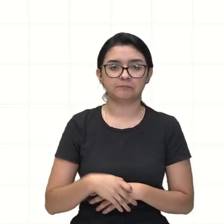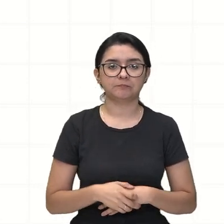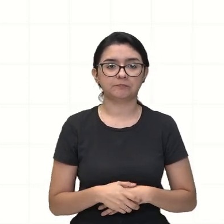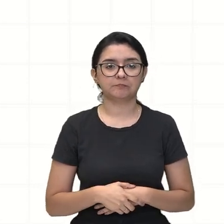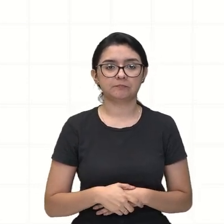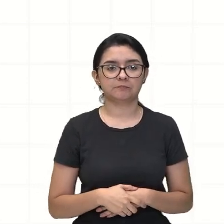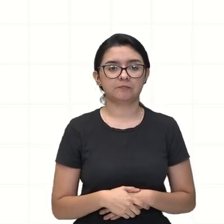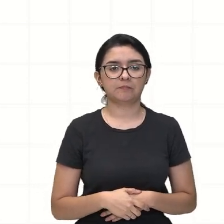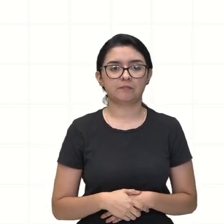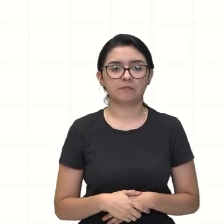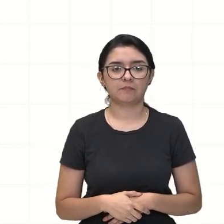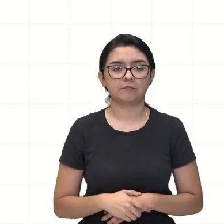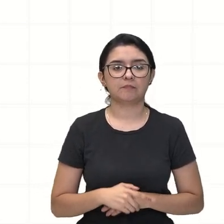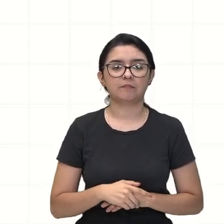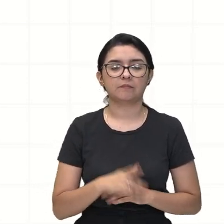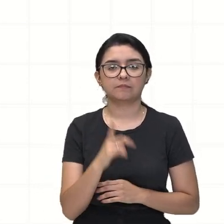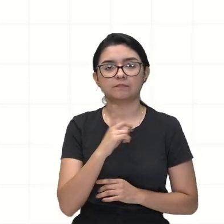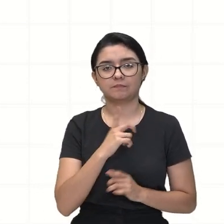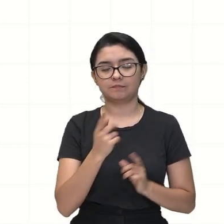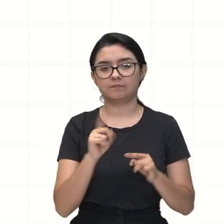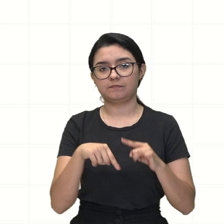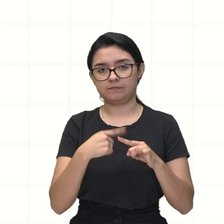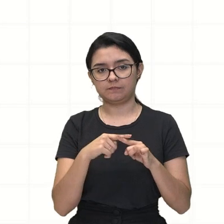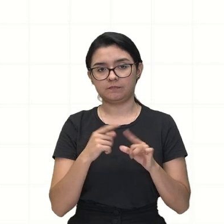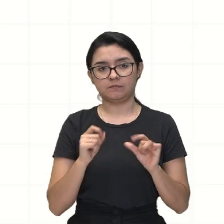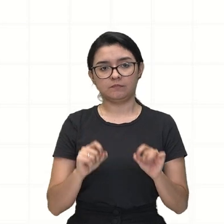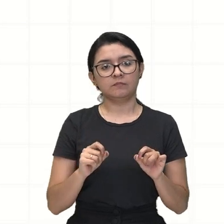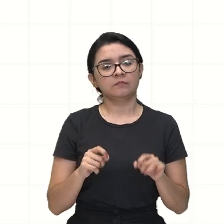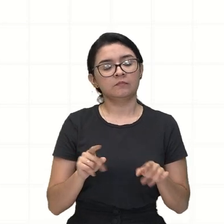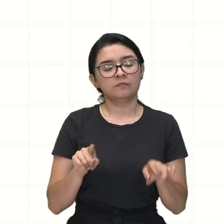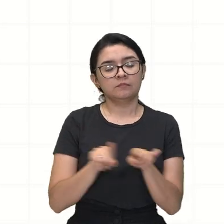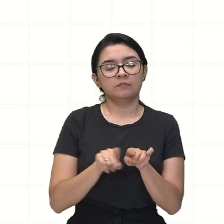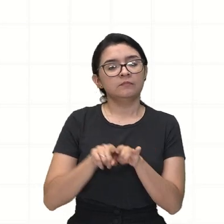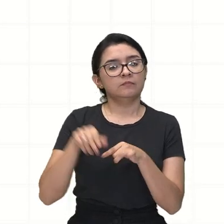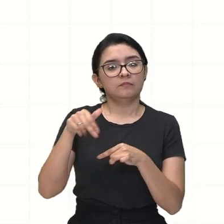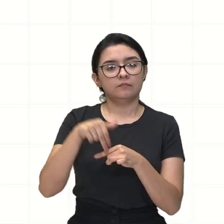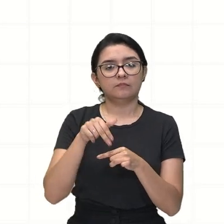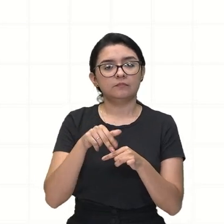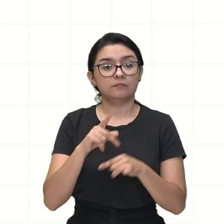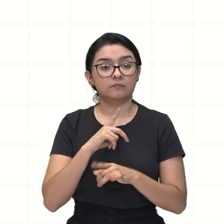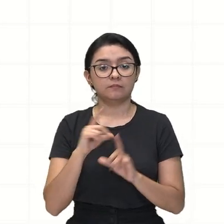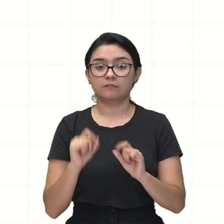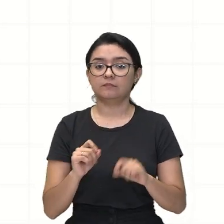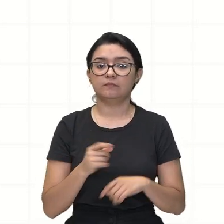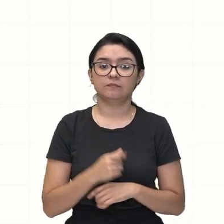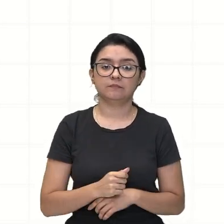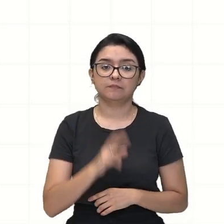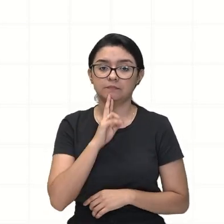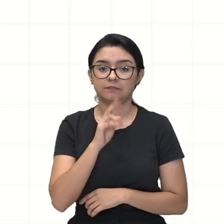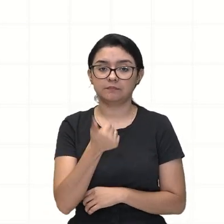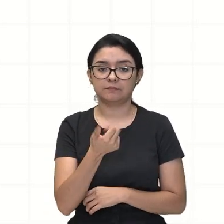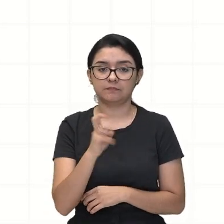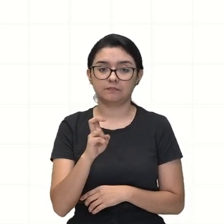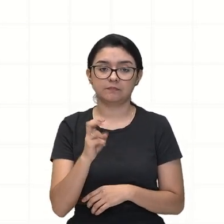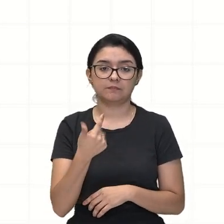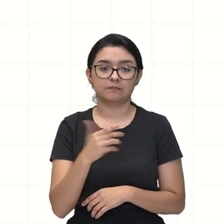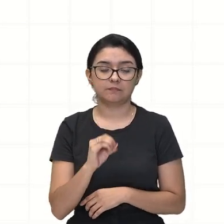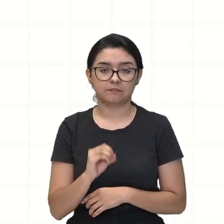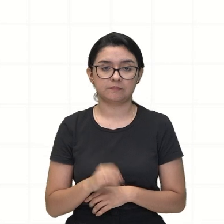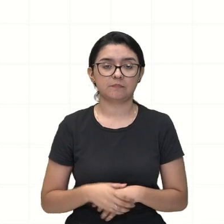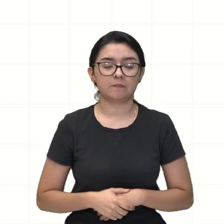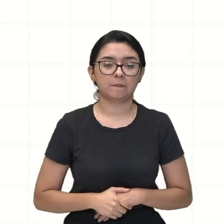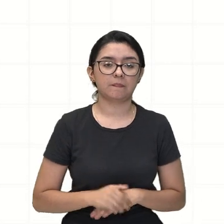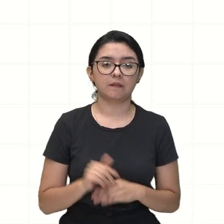Houve essa multiplicação de 5, então o numerador também vai ser multiplicado por 5, logo vamos obter 15 vinteavos.